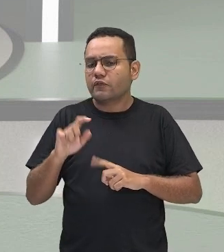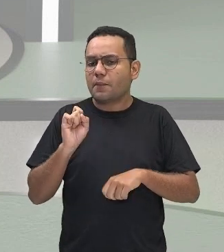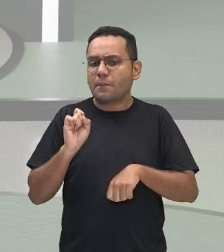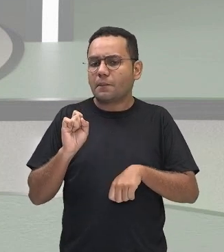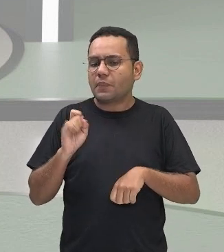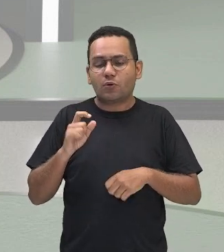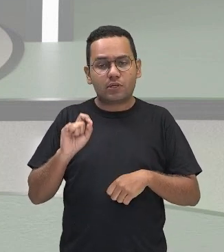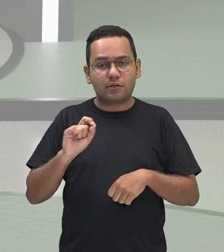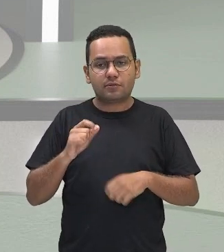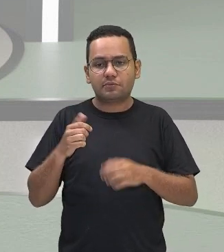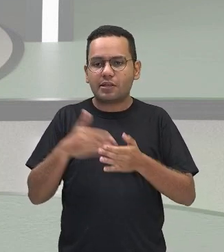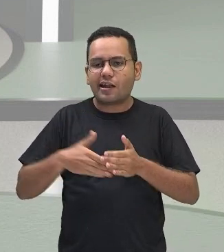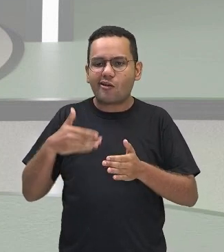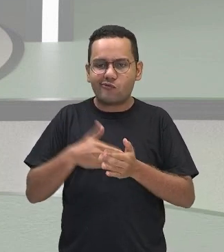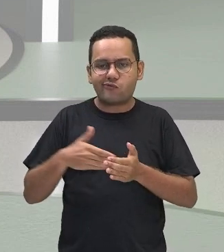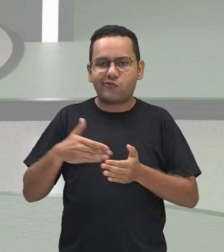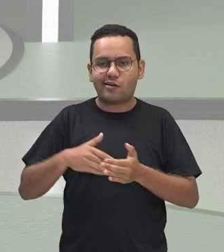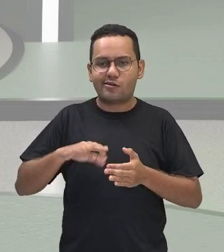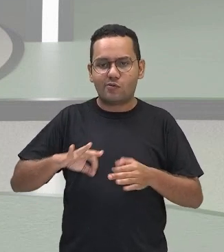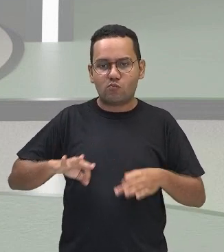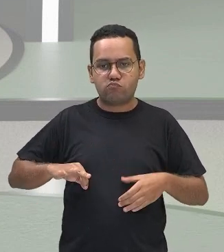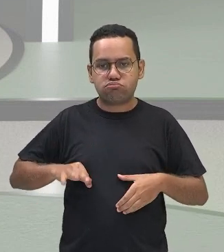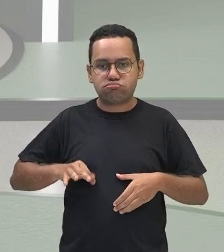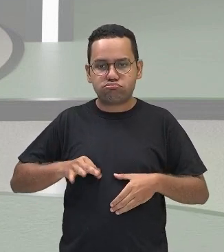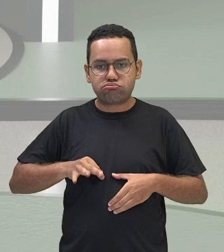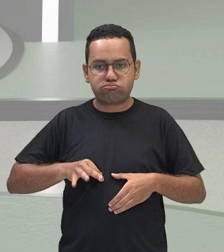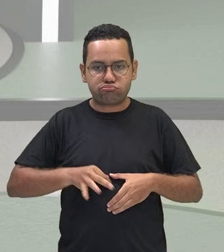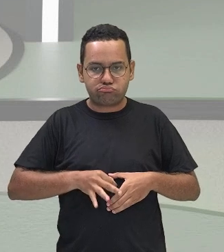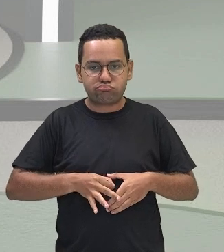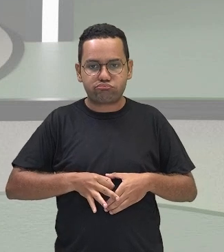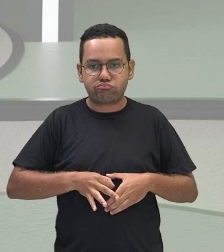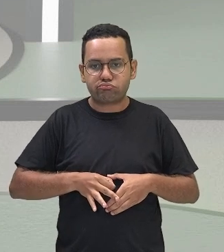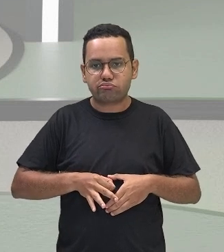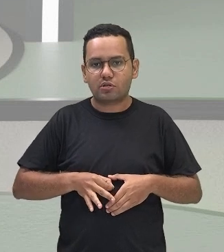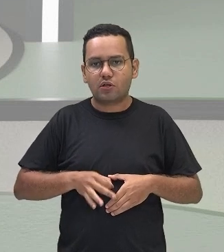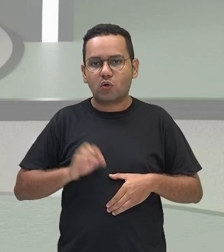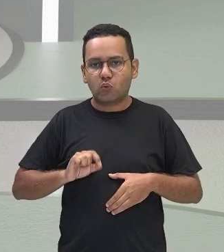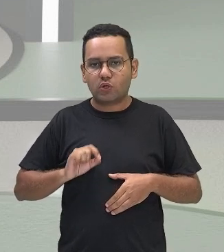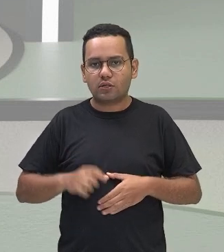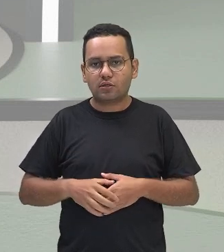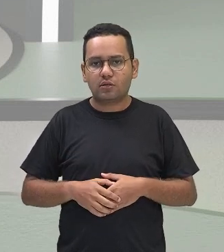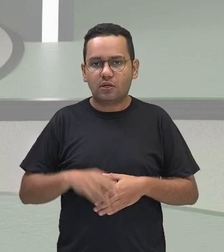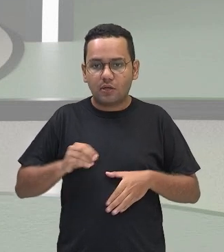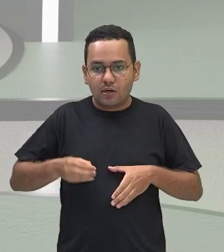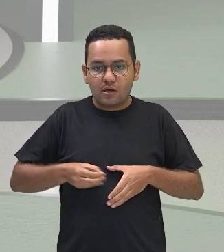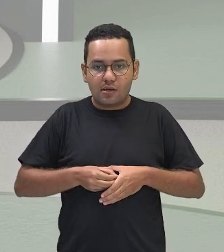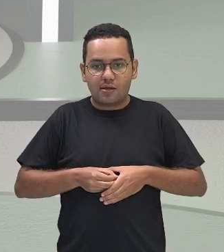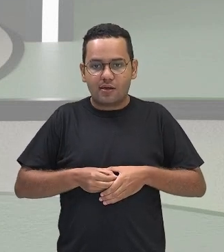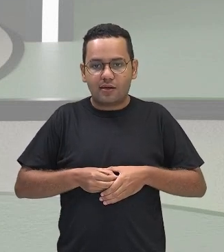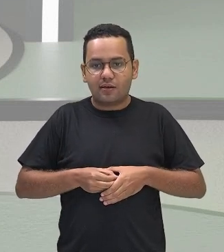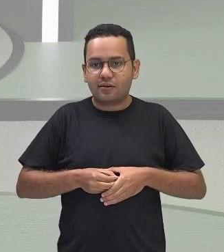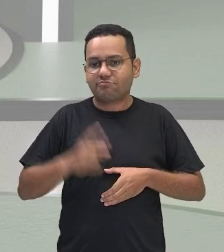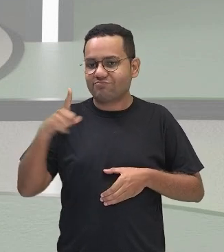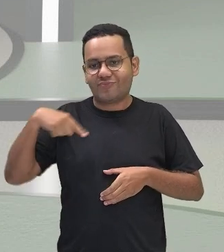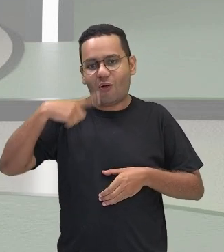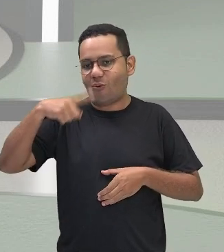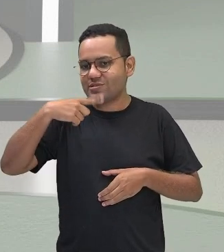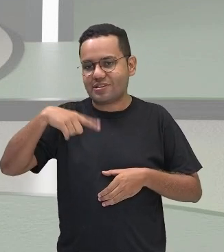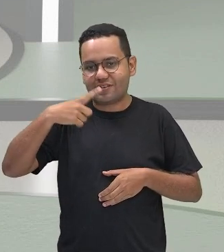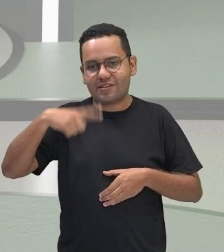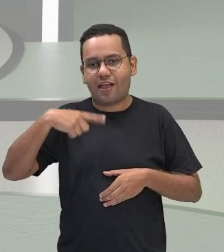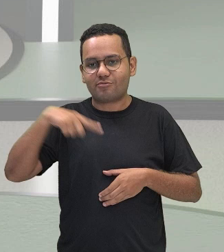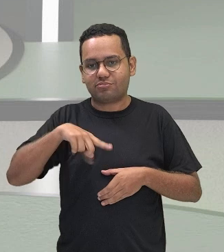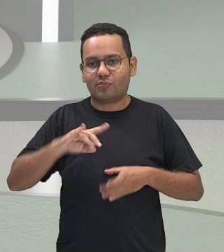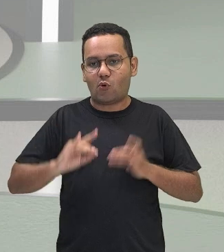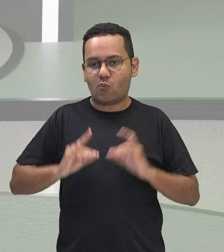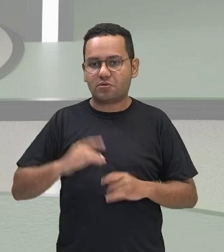ou impedindo mesmo a fixação, né, do óvulo após fecundado na parede do útero. Vamos conhecer o primeiro deles,